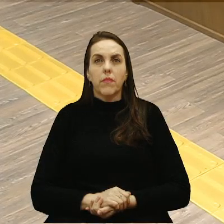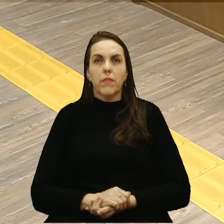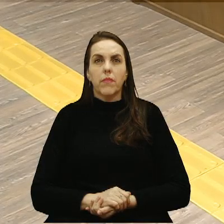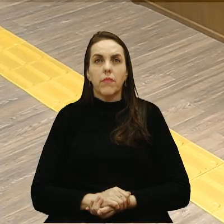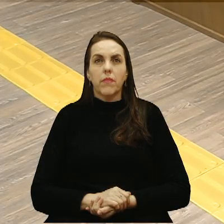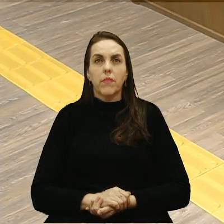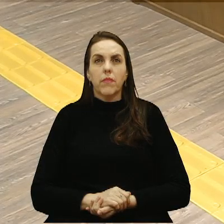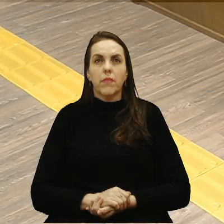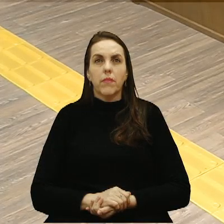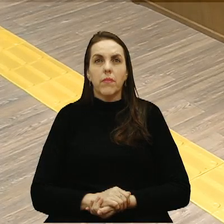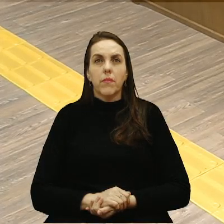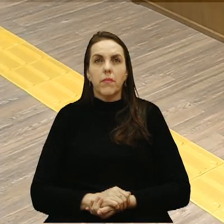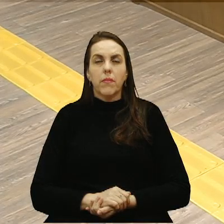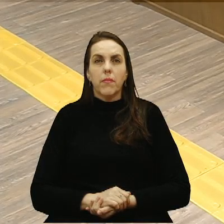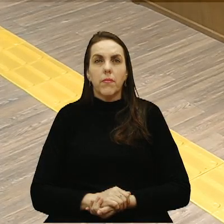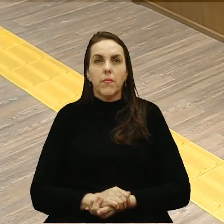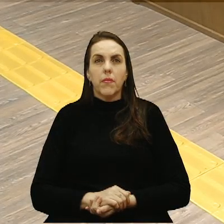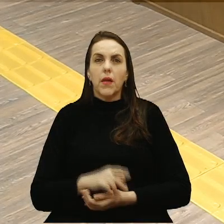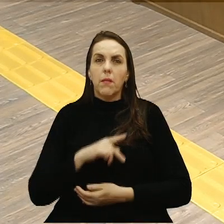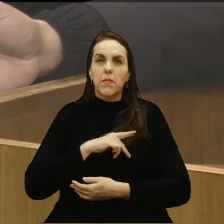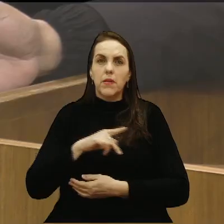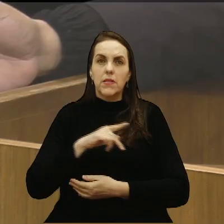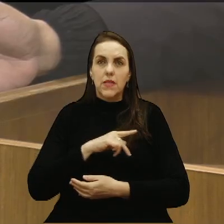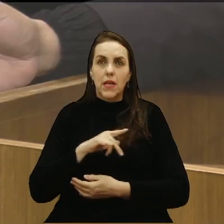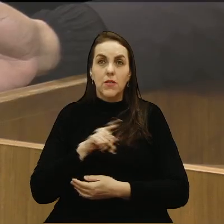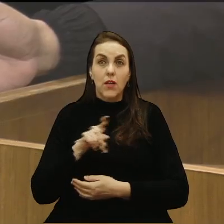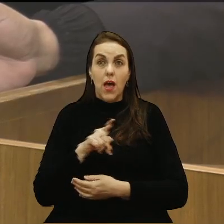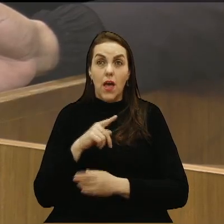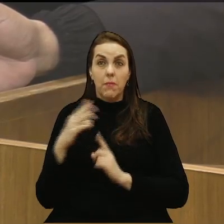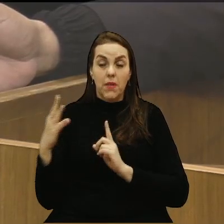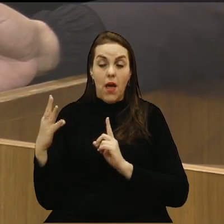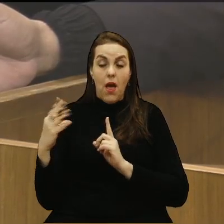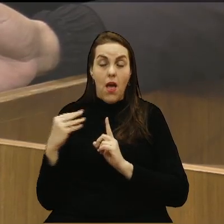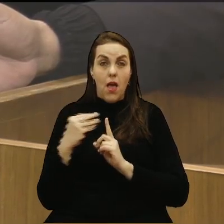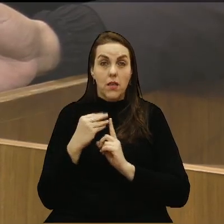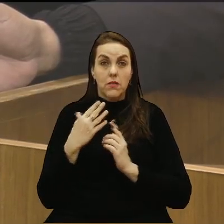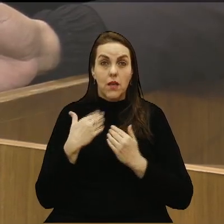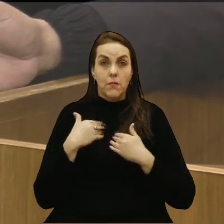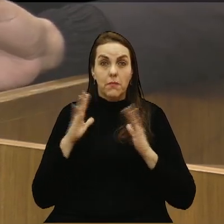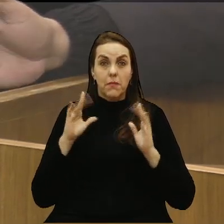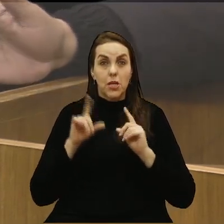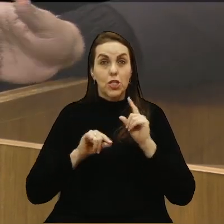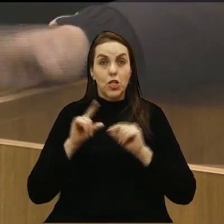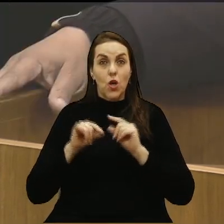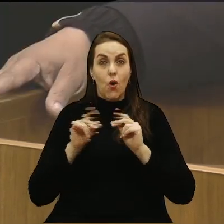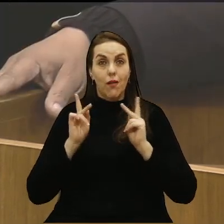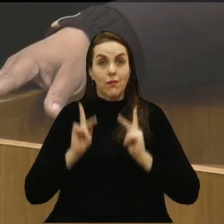Senhor presidente, eu estou sendo aqui literalmente assediado por opções pessoais.